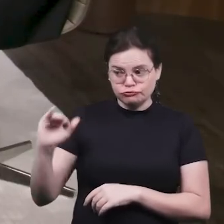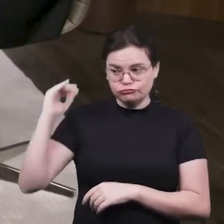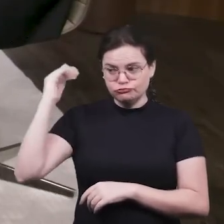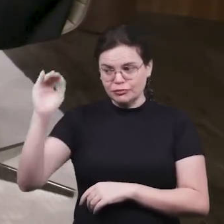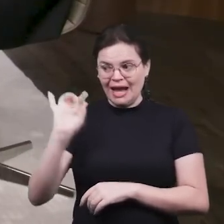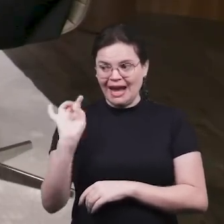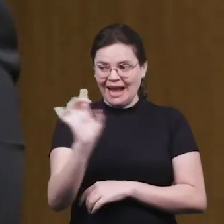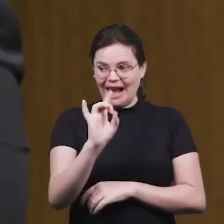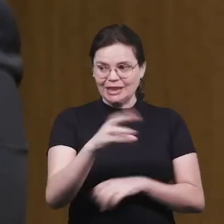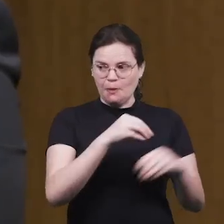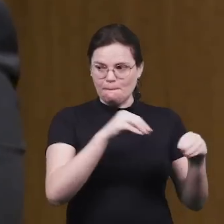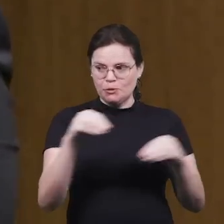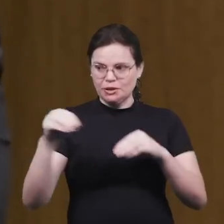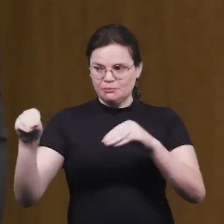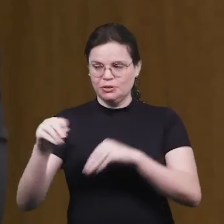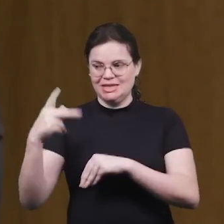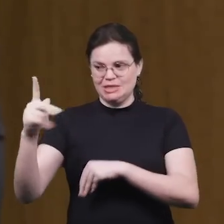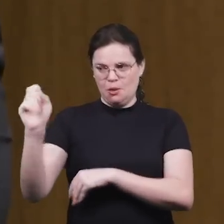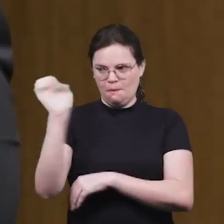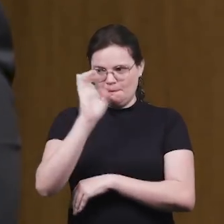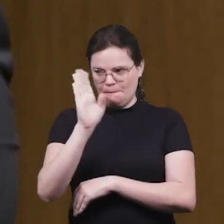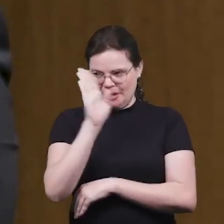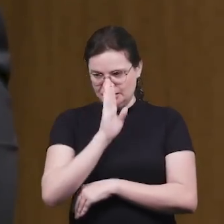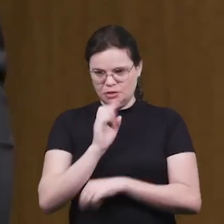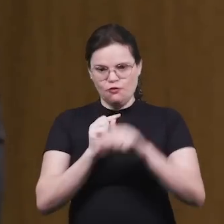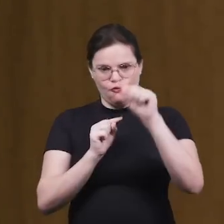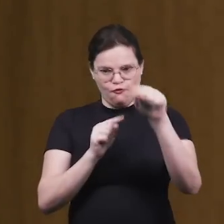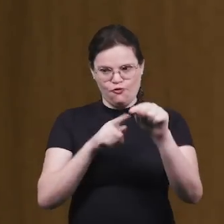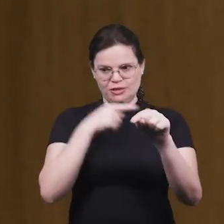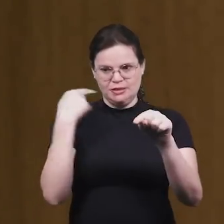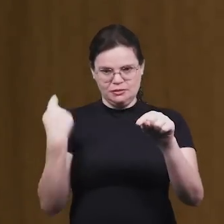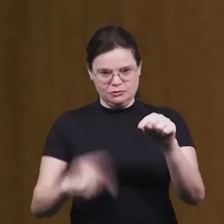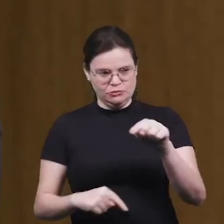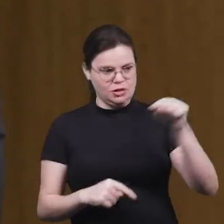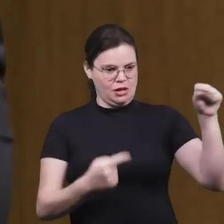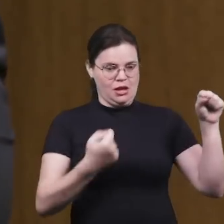nós cada qual vamos mudar para o nosso país, aí você vai ser presidente da